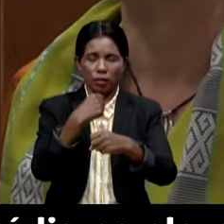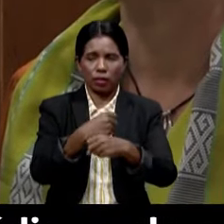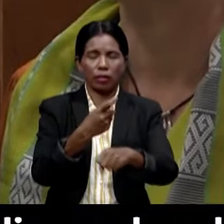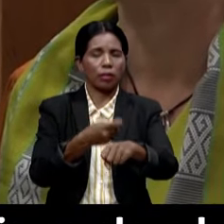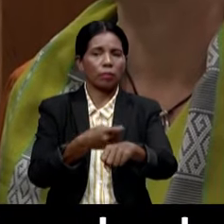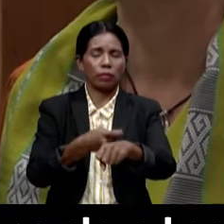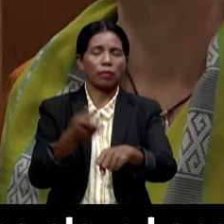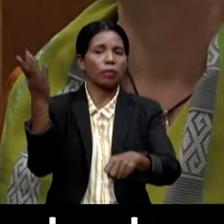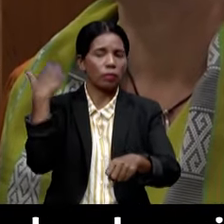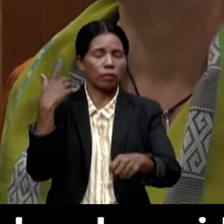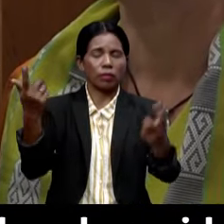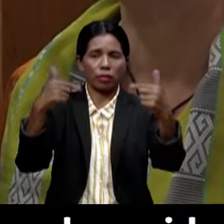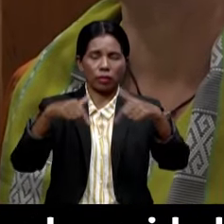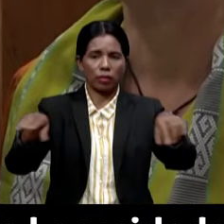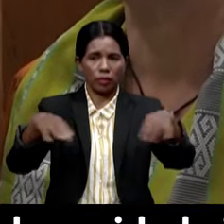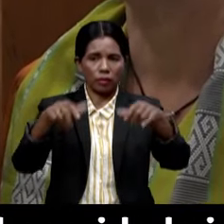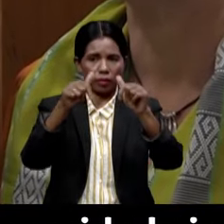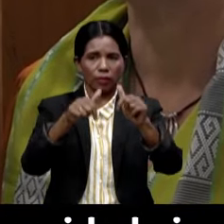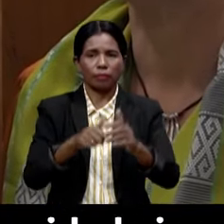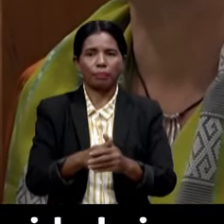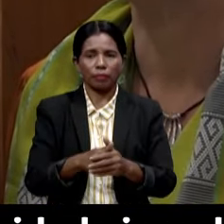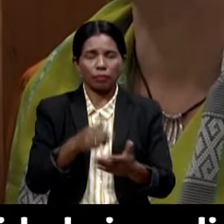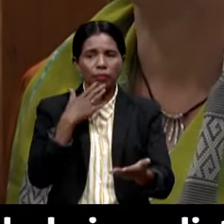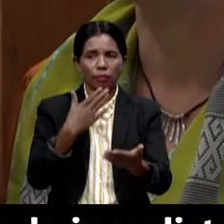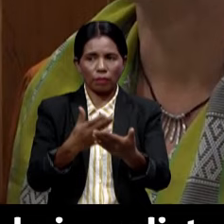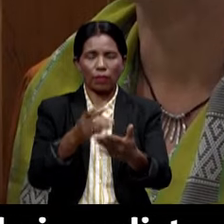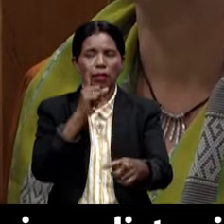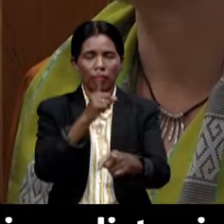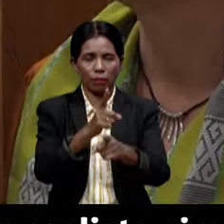de serviço nem dia que deves,